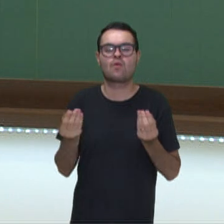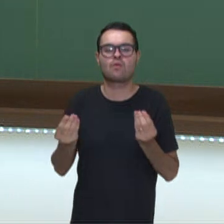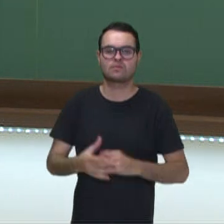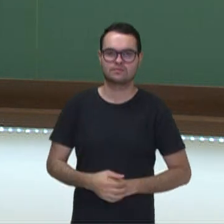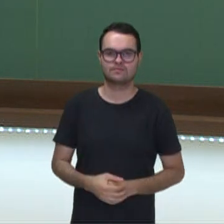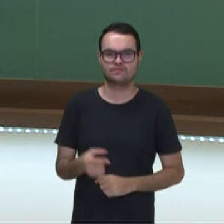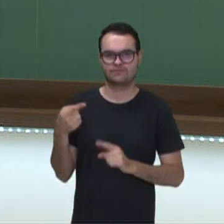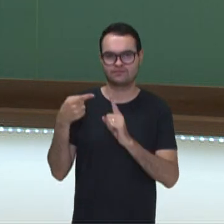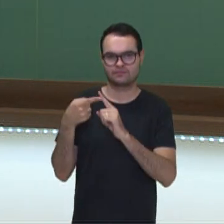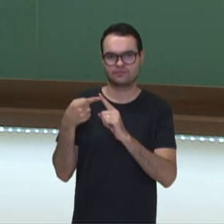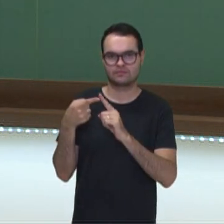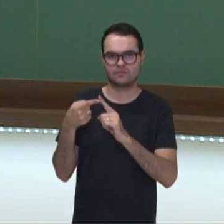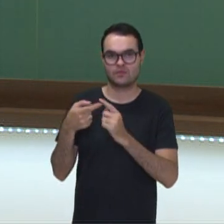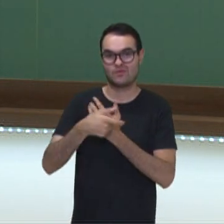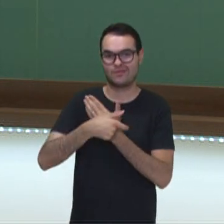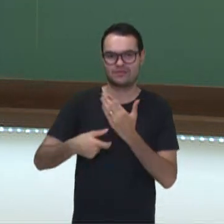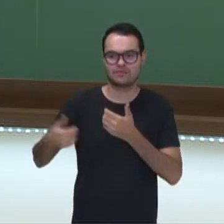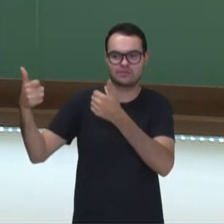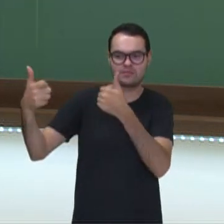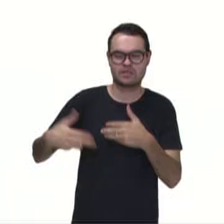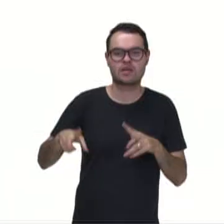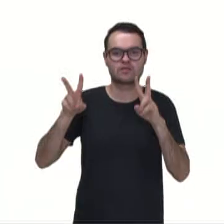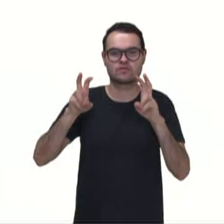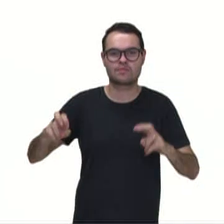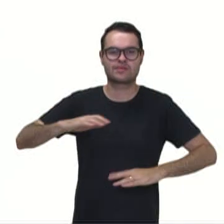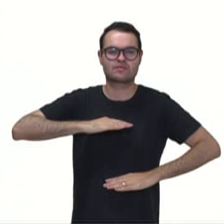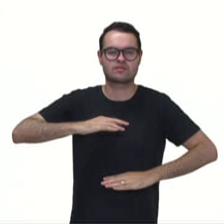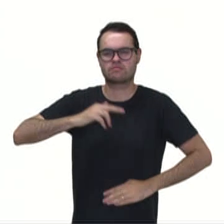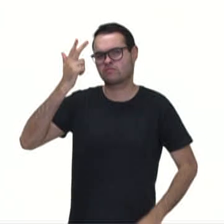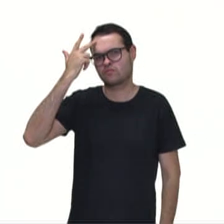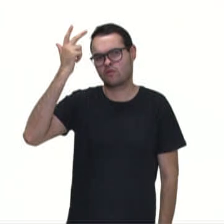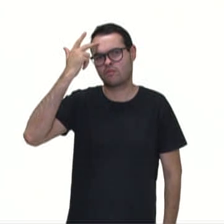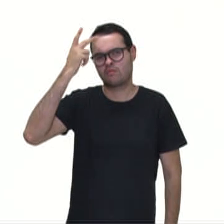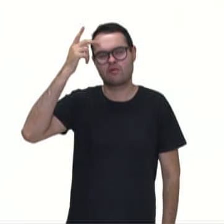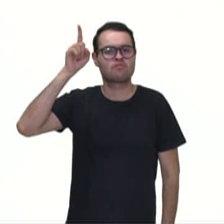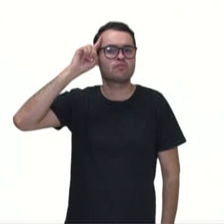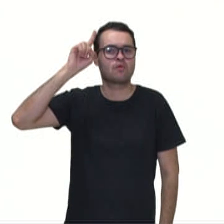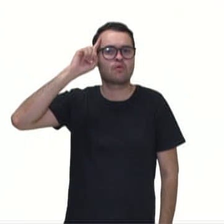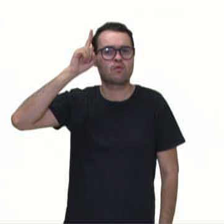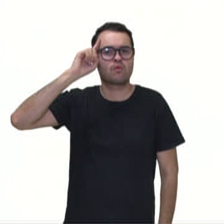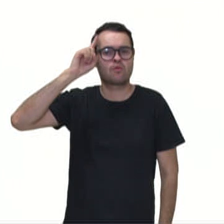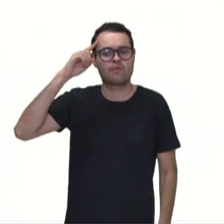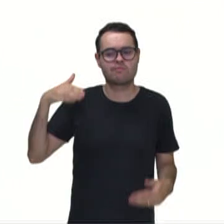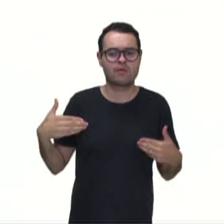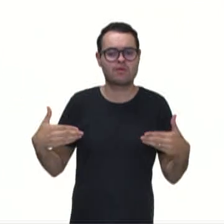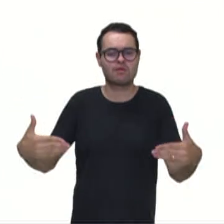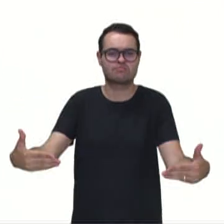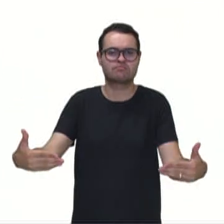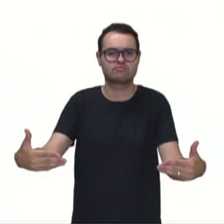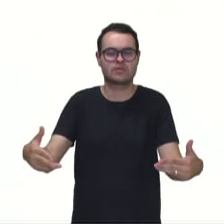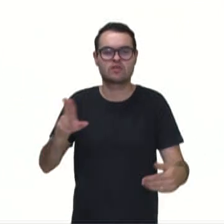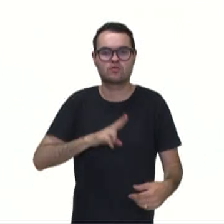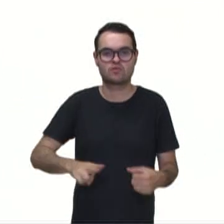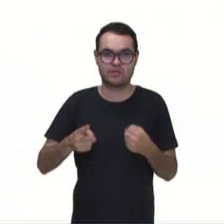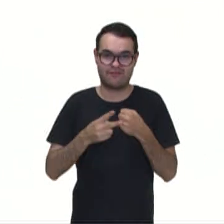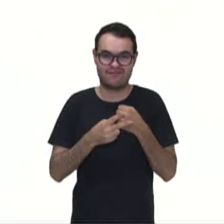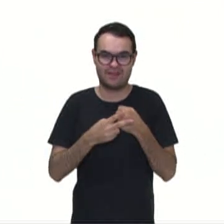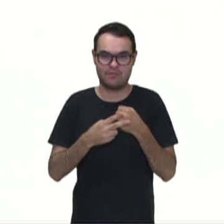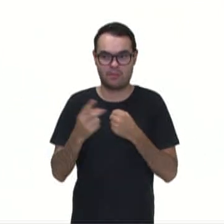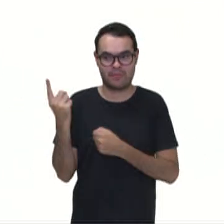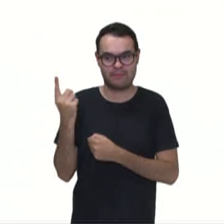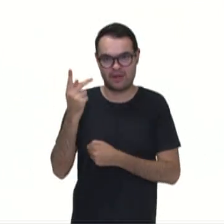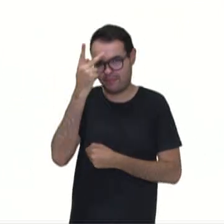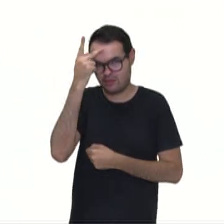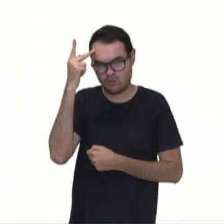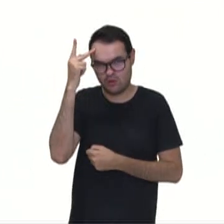o autor tece comentários sobre uma situação comum do seu dia a dia e utiliza verbos em primeira pessoa e